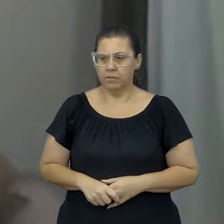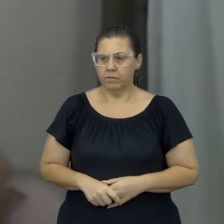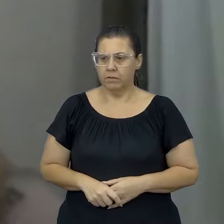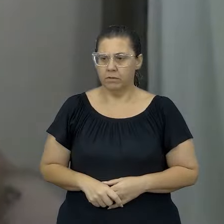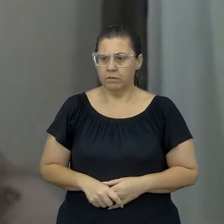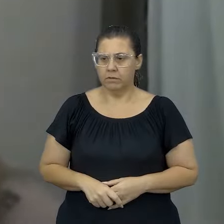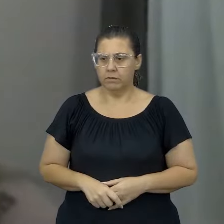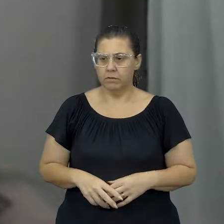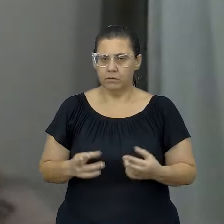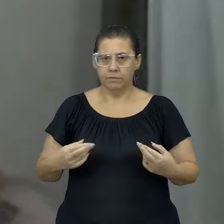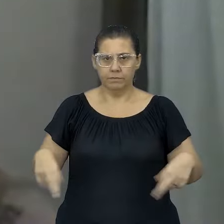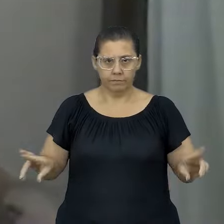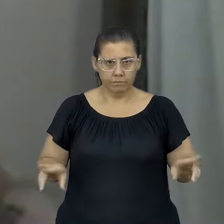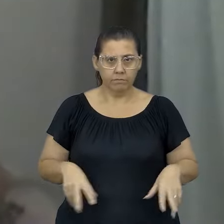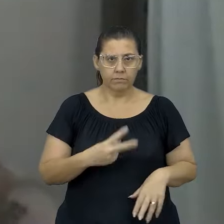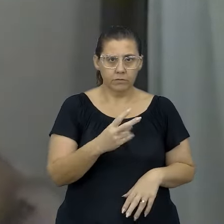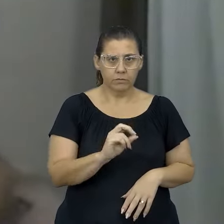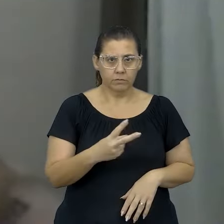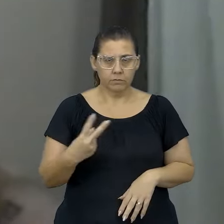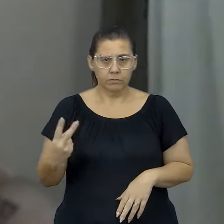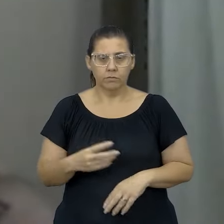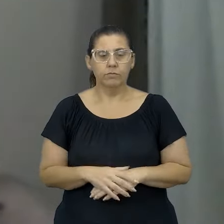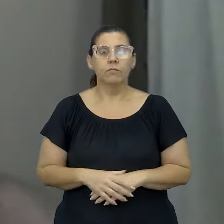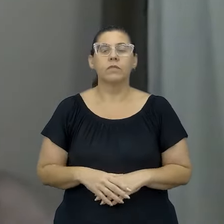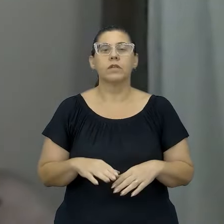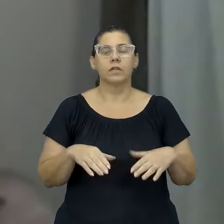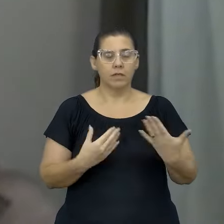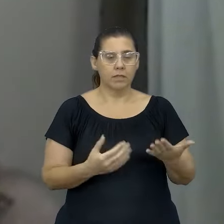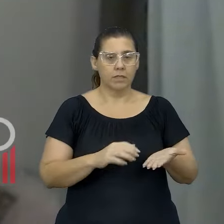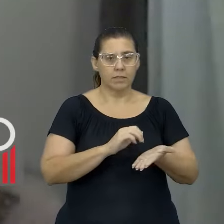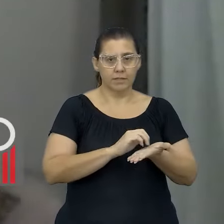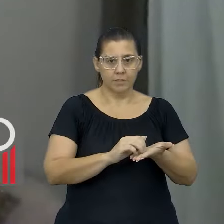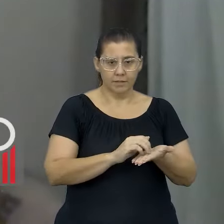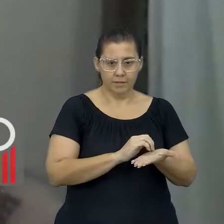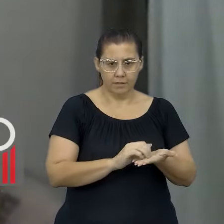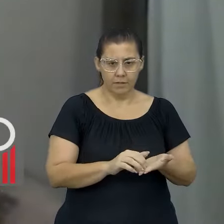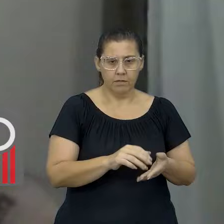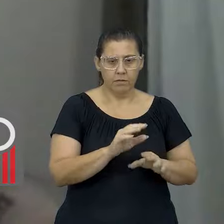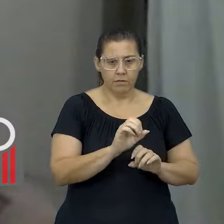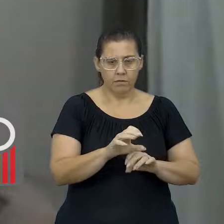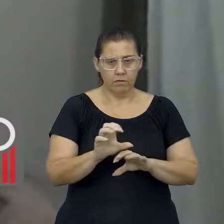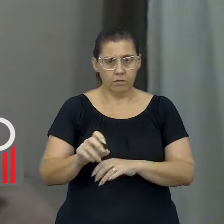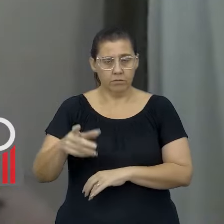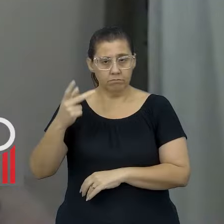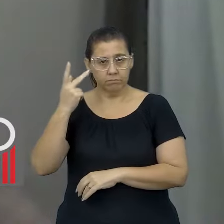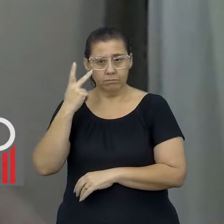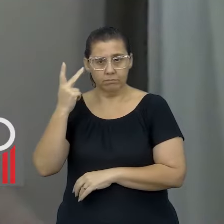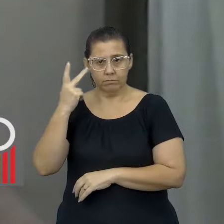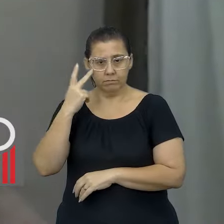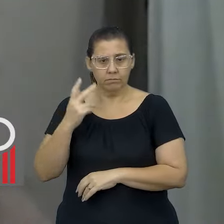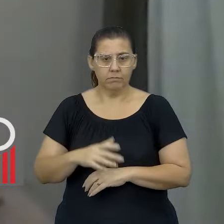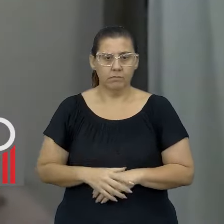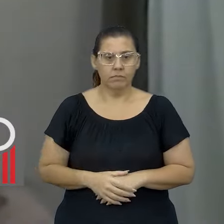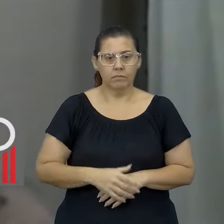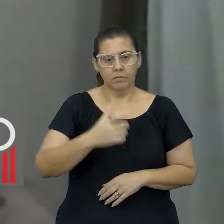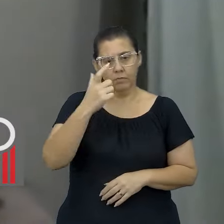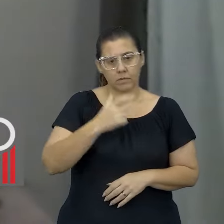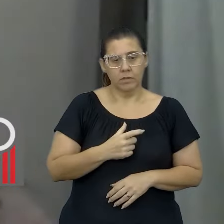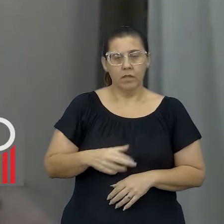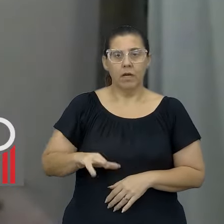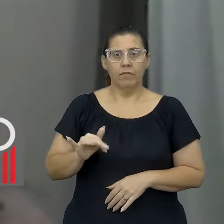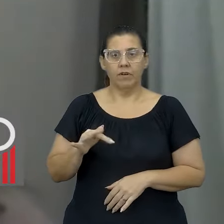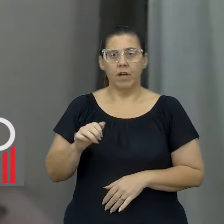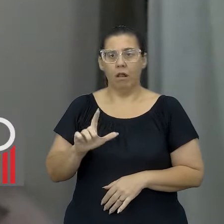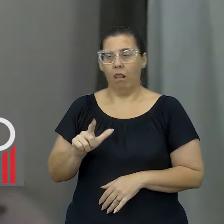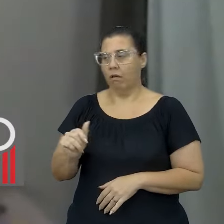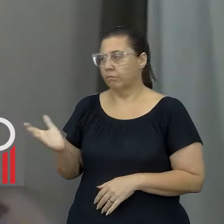aprofundamento 2022, que é proposto pela Secretaria do Estado da Educação de São Paulo. Eu sou Rafaela